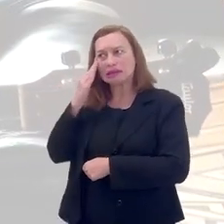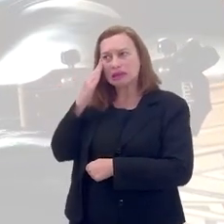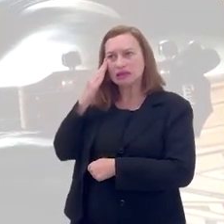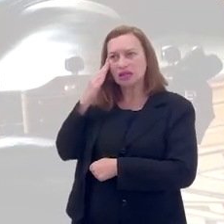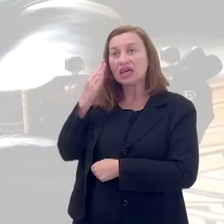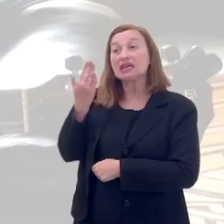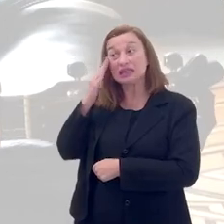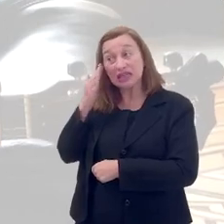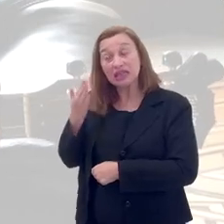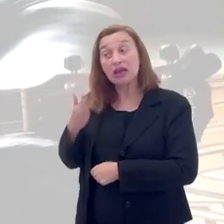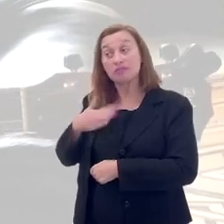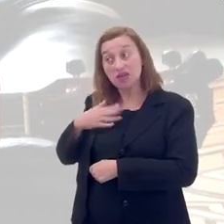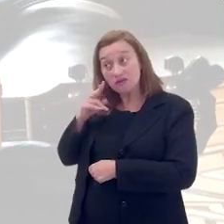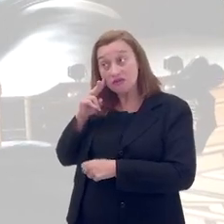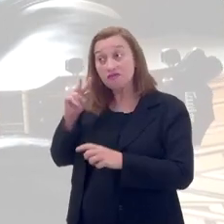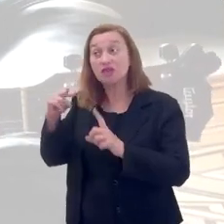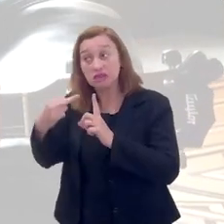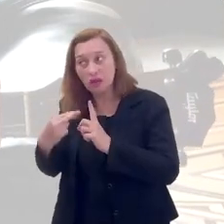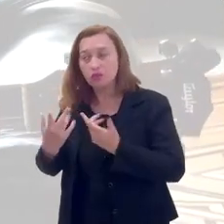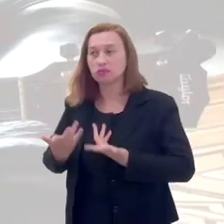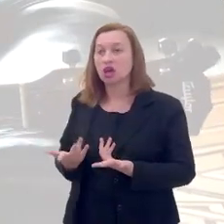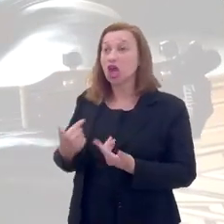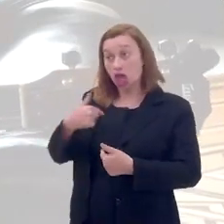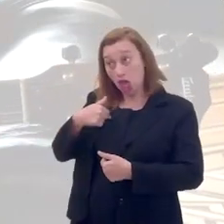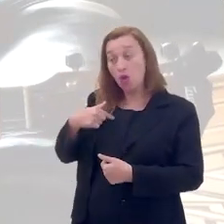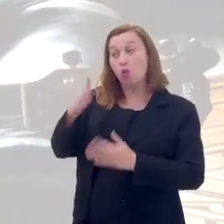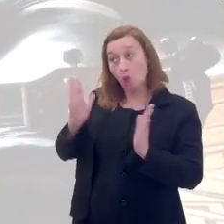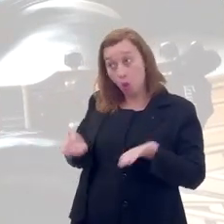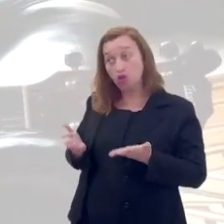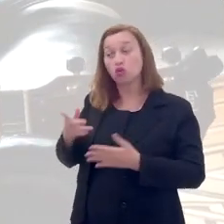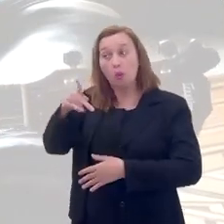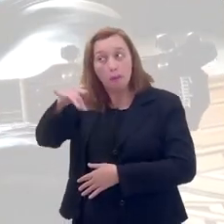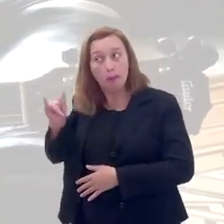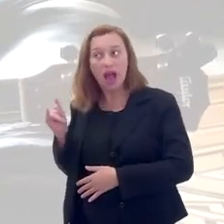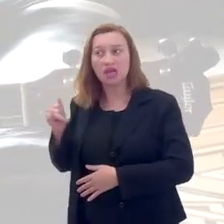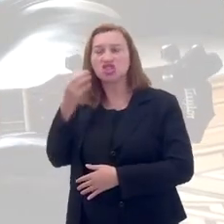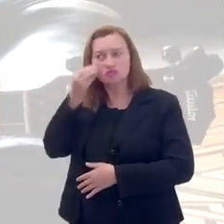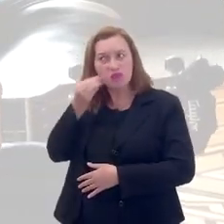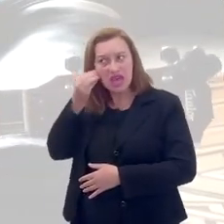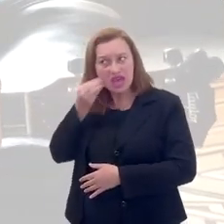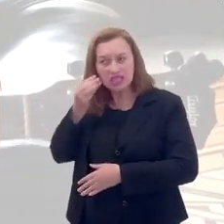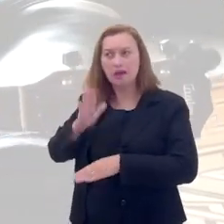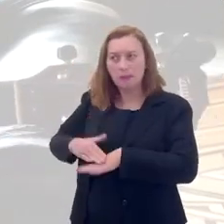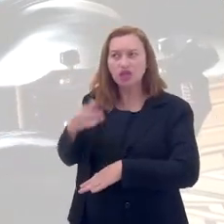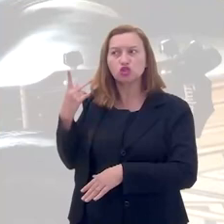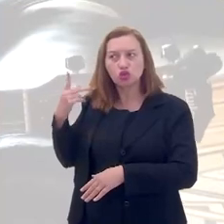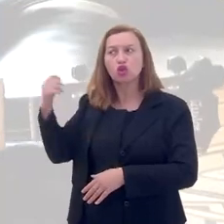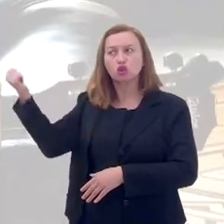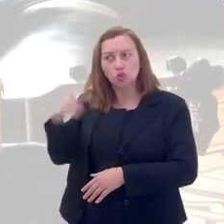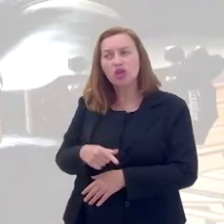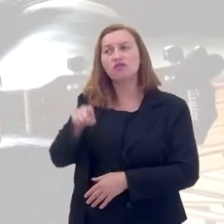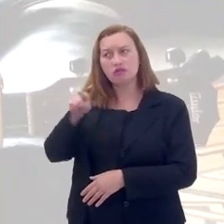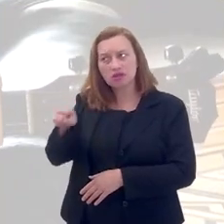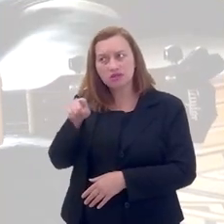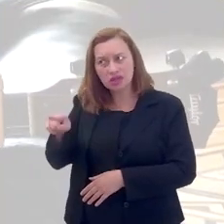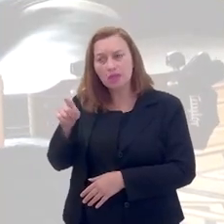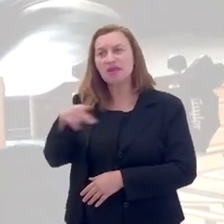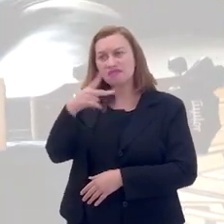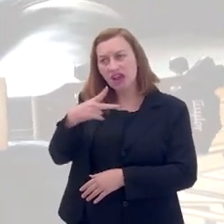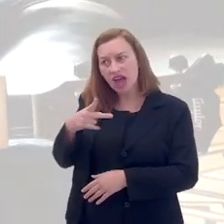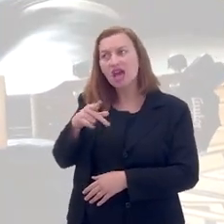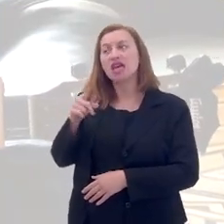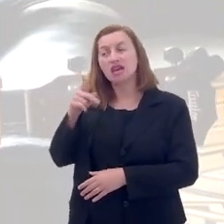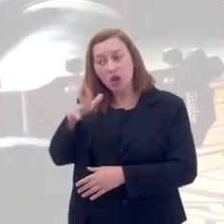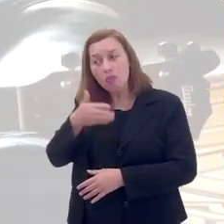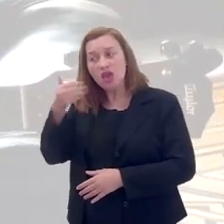entenda entenda o ponto de vista entenda porque eu hoje como pai tenho mais maturidade tempo de estrada para dizer